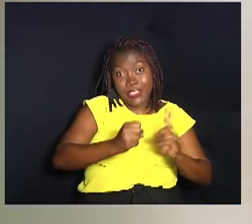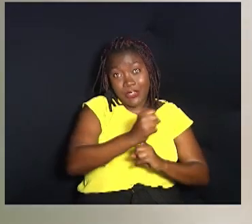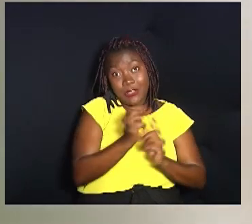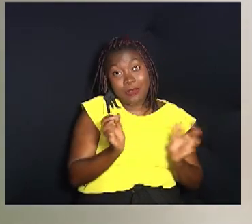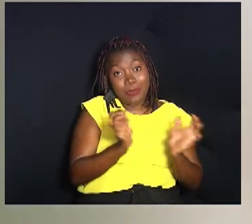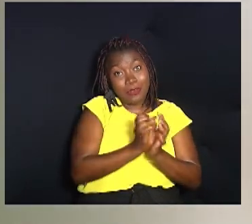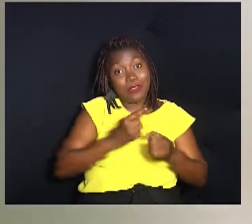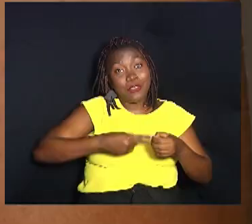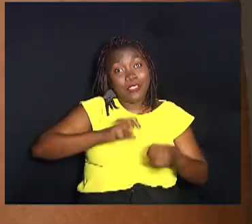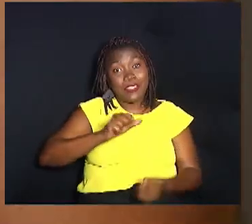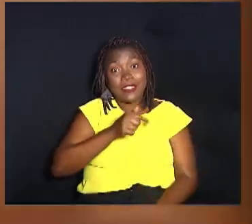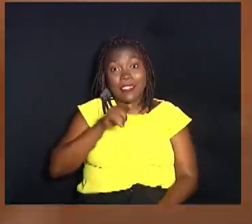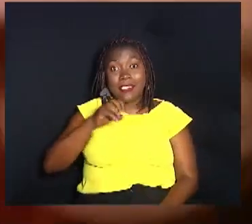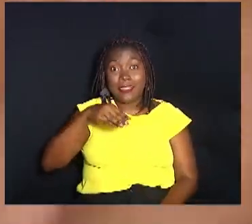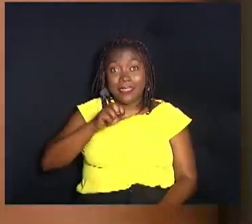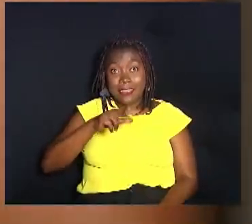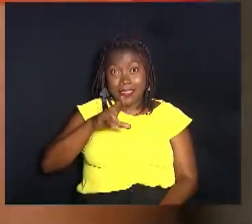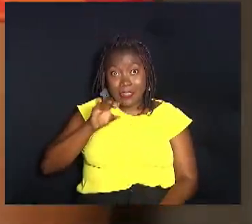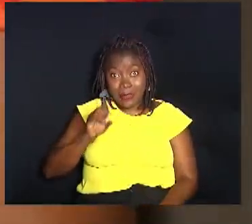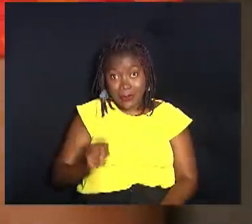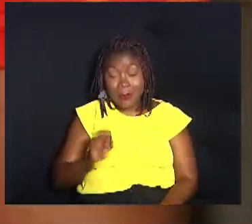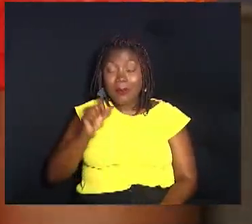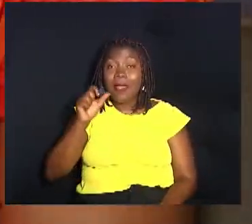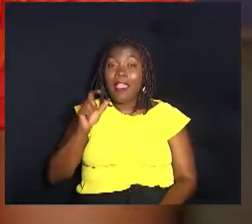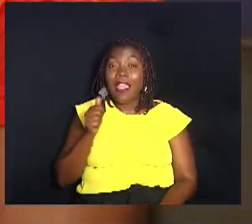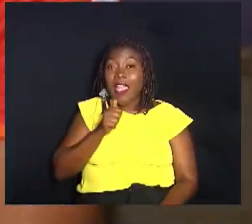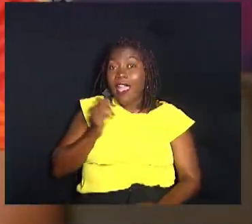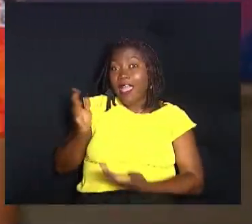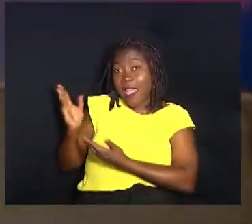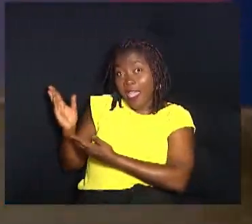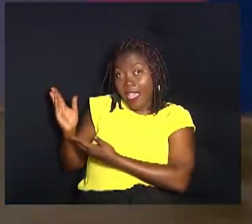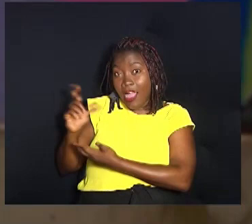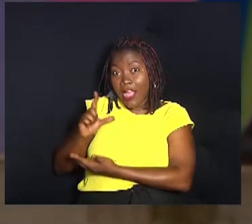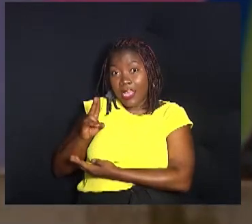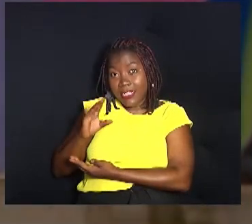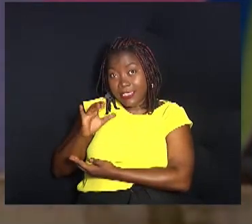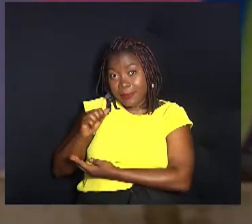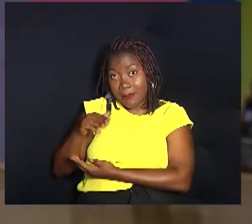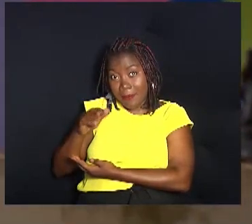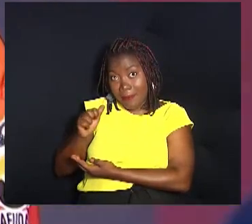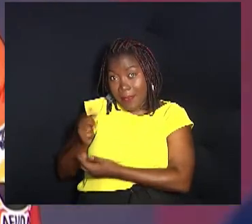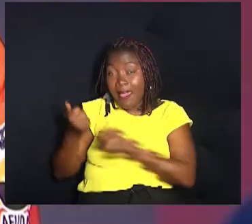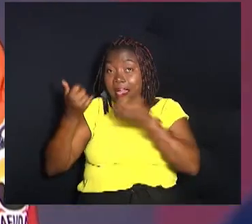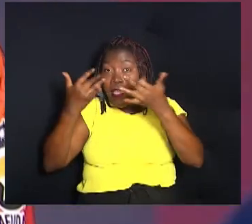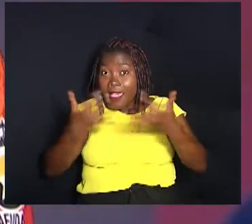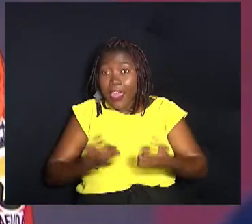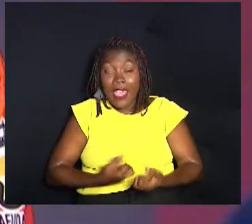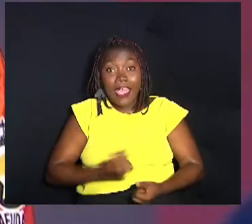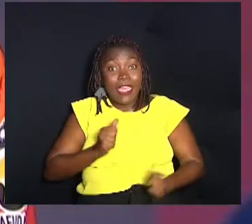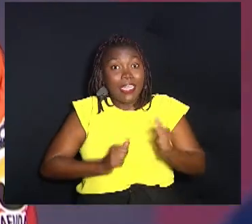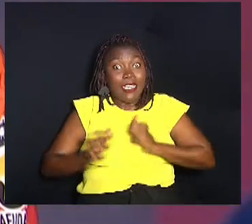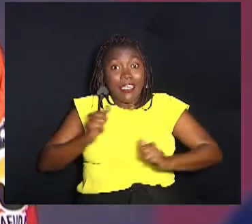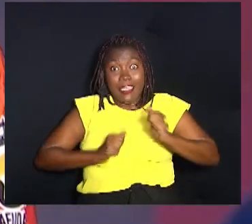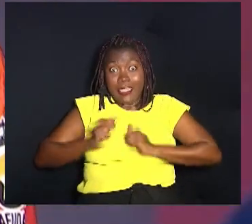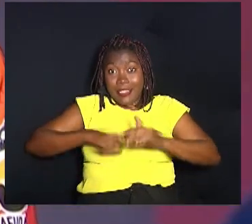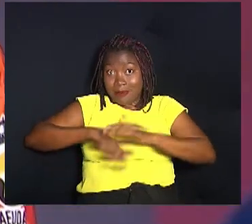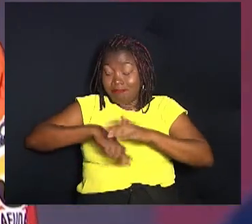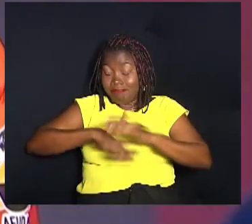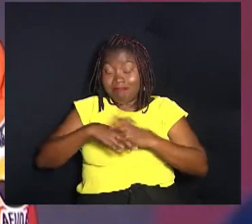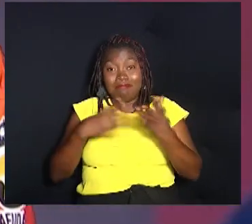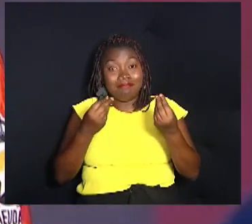bairro São Marcos. Lucimara conta que a expectativa para a partida é grande. Eu estou com a